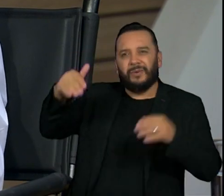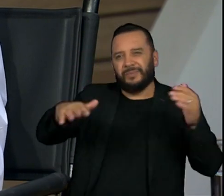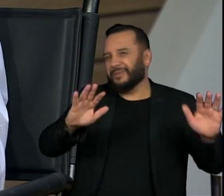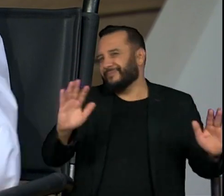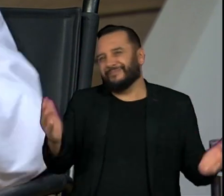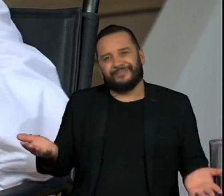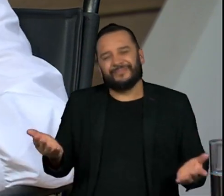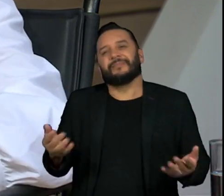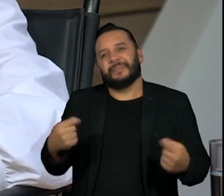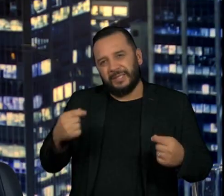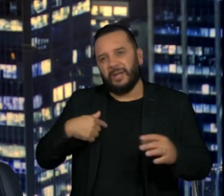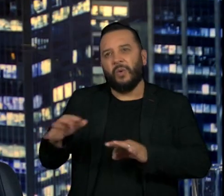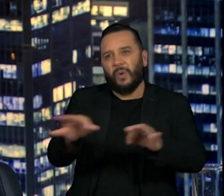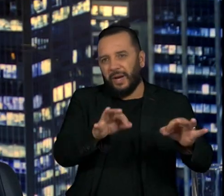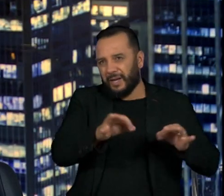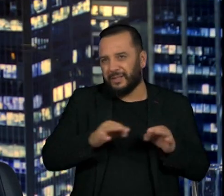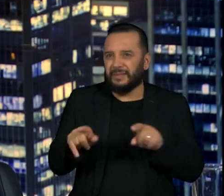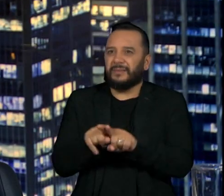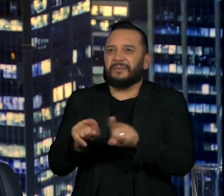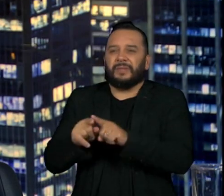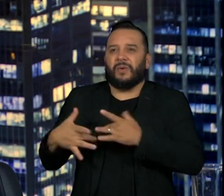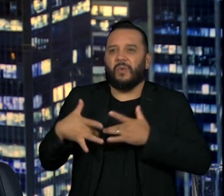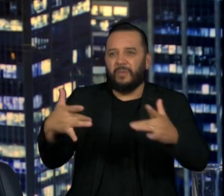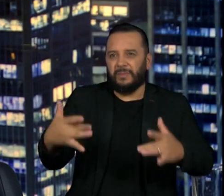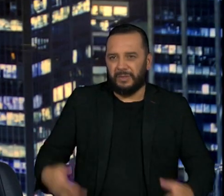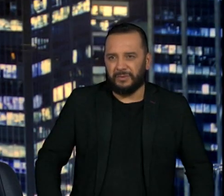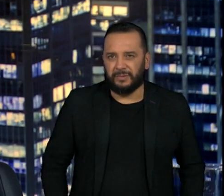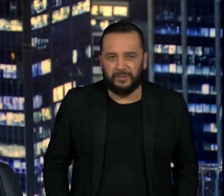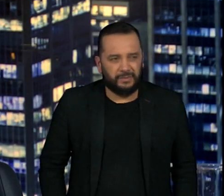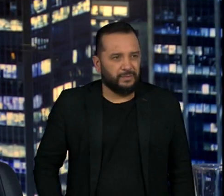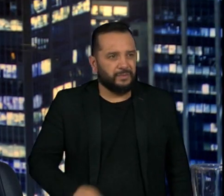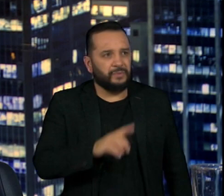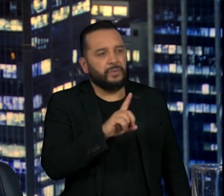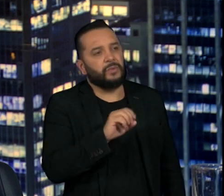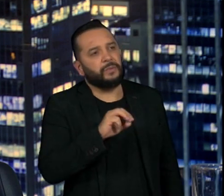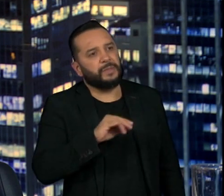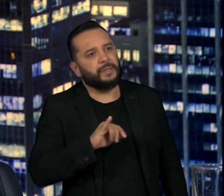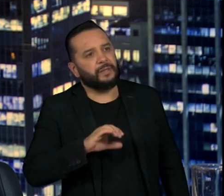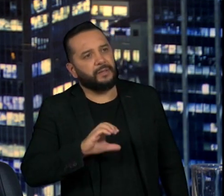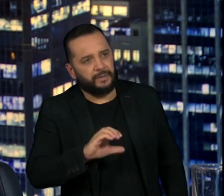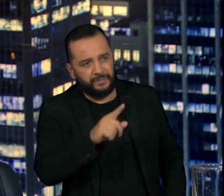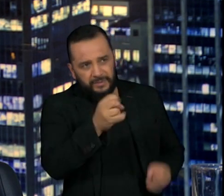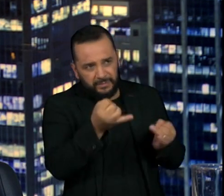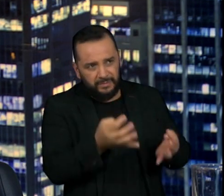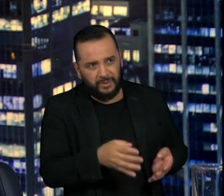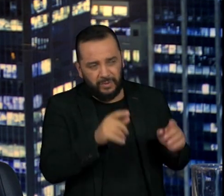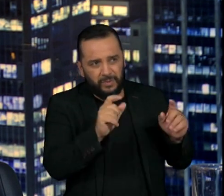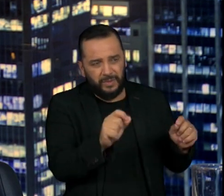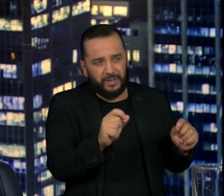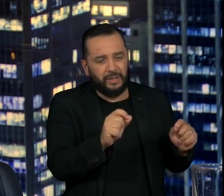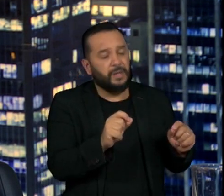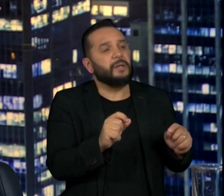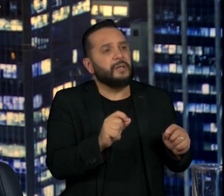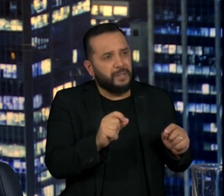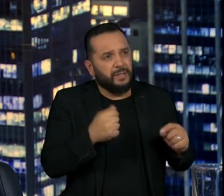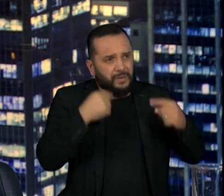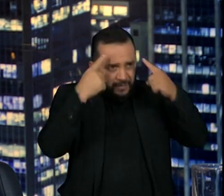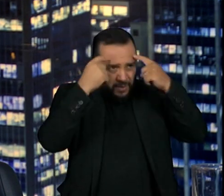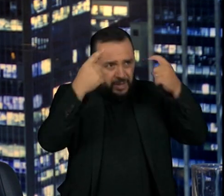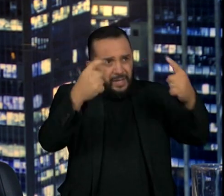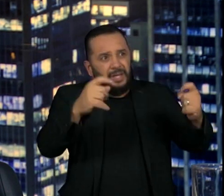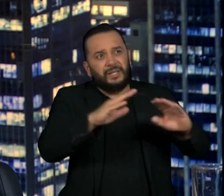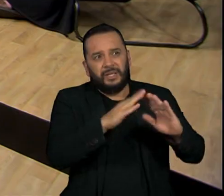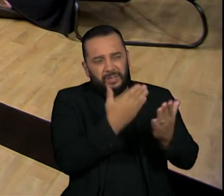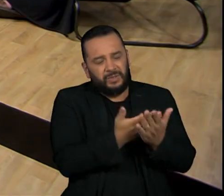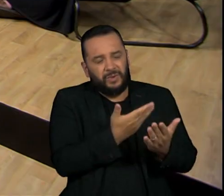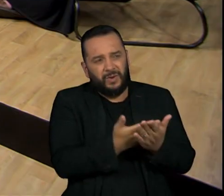e compaixão. No bloco anterior, Dominique, você falou um pouquinho que é terrível notar, não é, que a violência esteja na